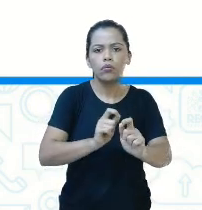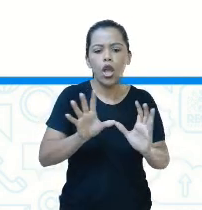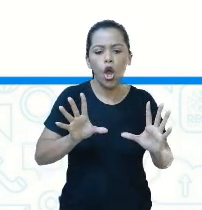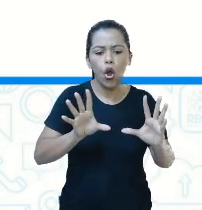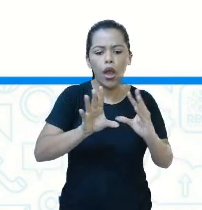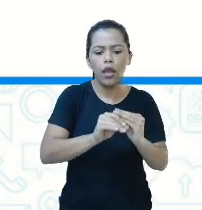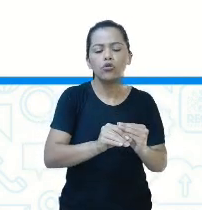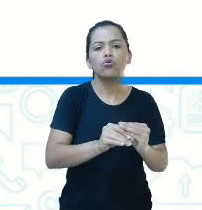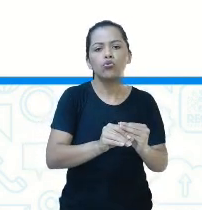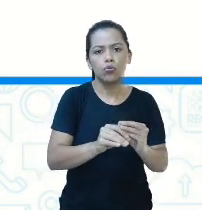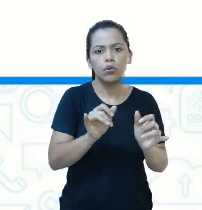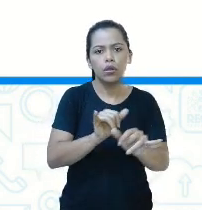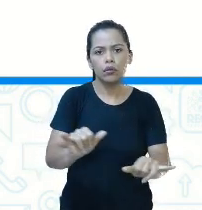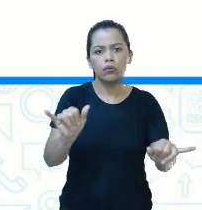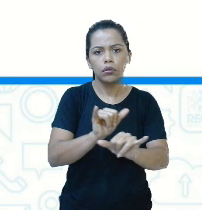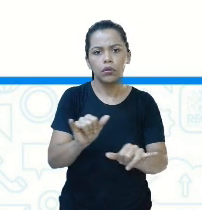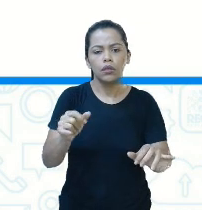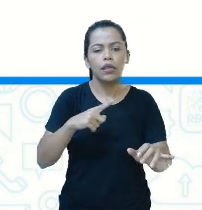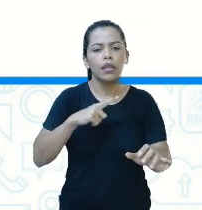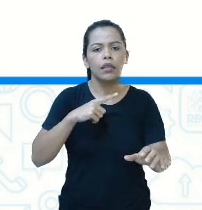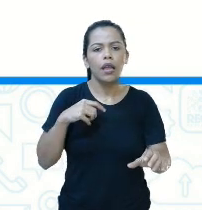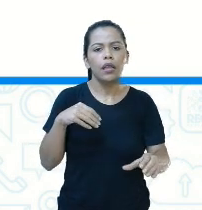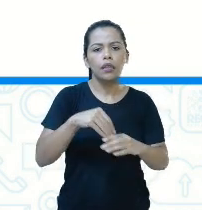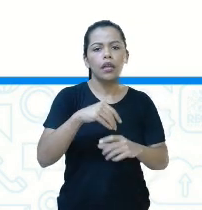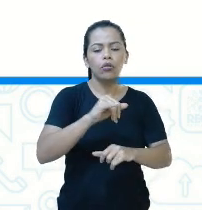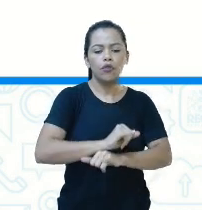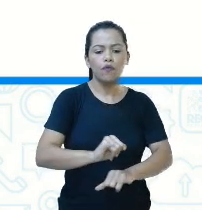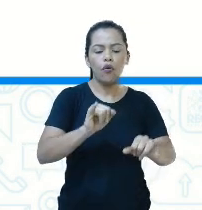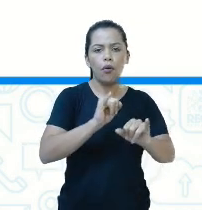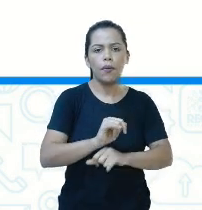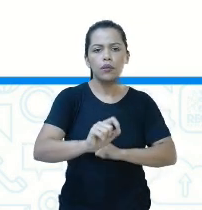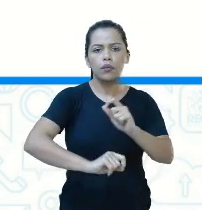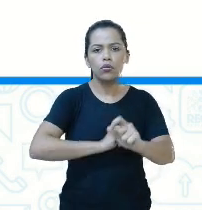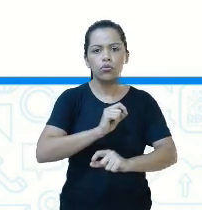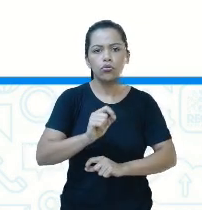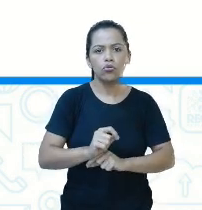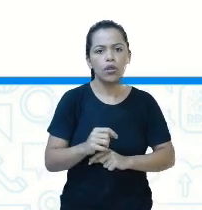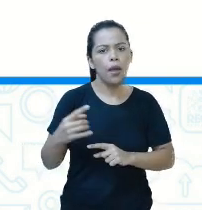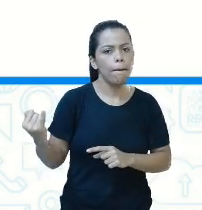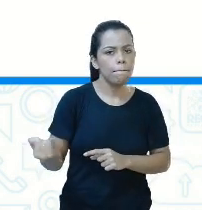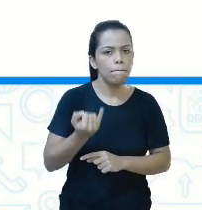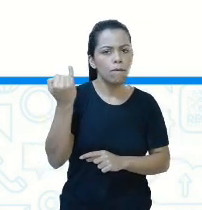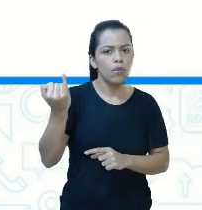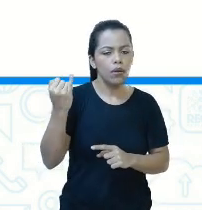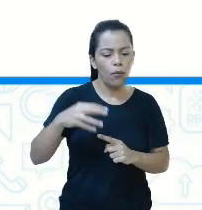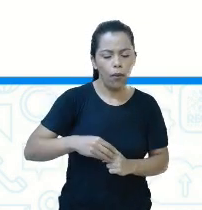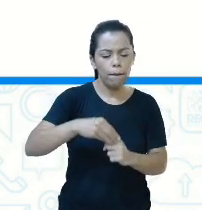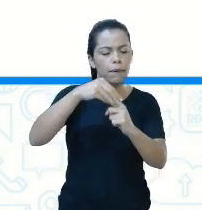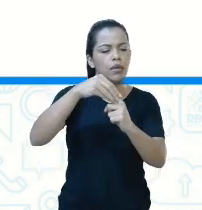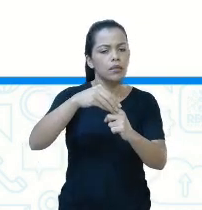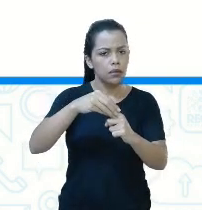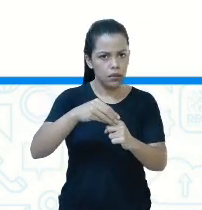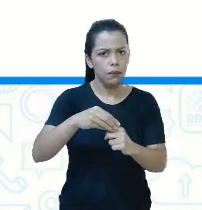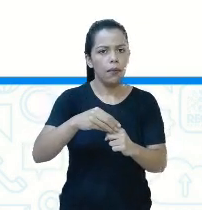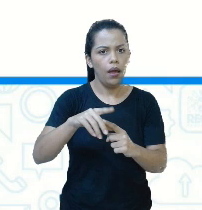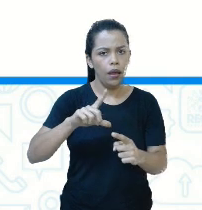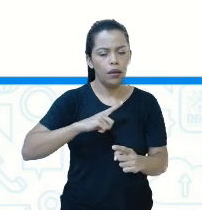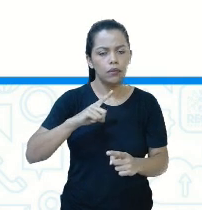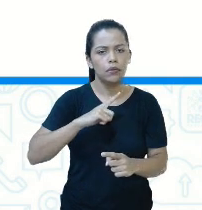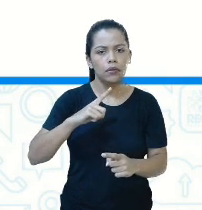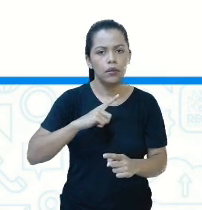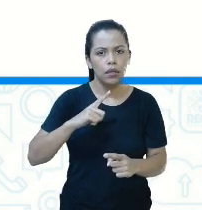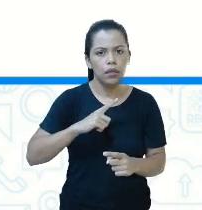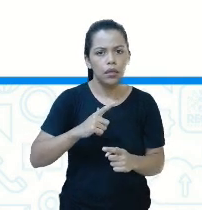da notícia e contém as informações essenciais, às quais respondem